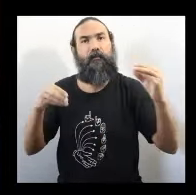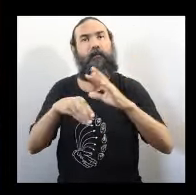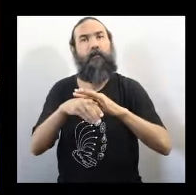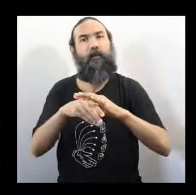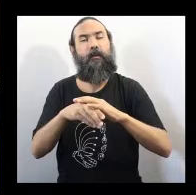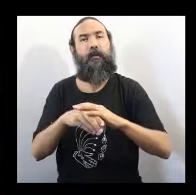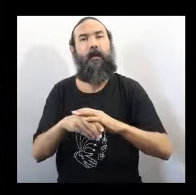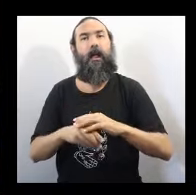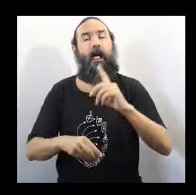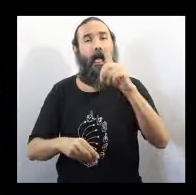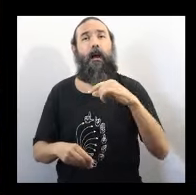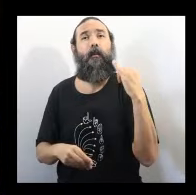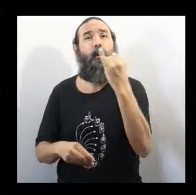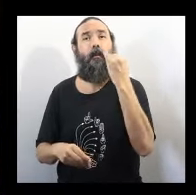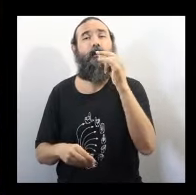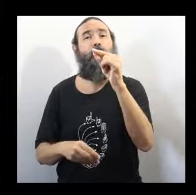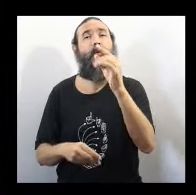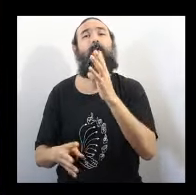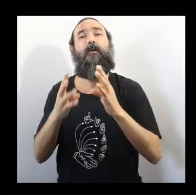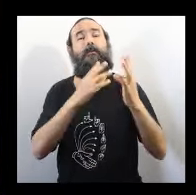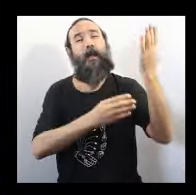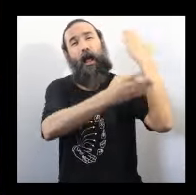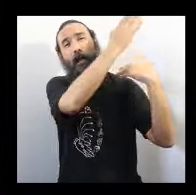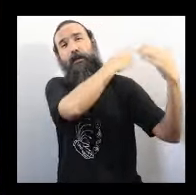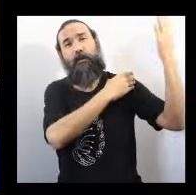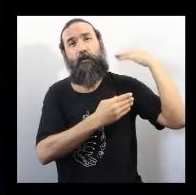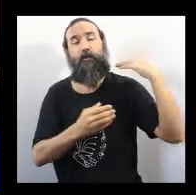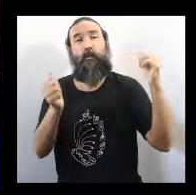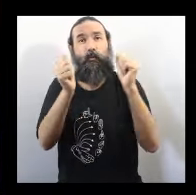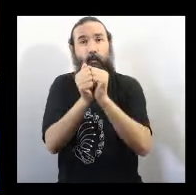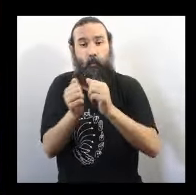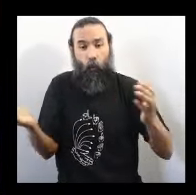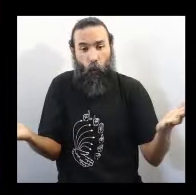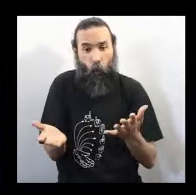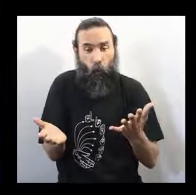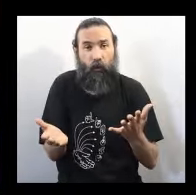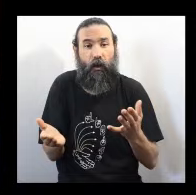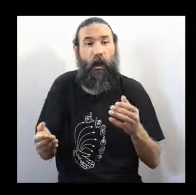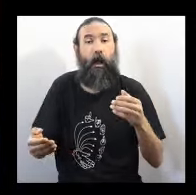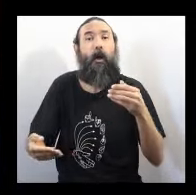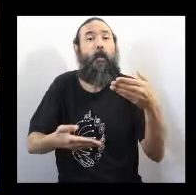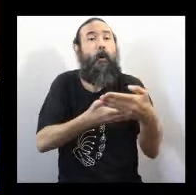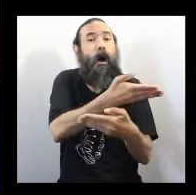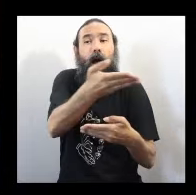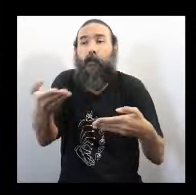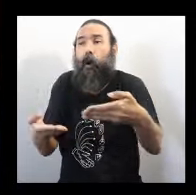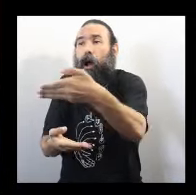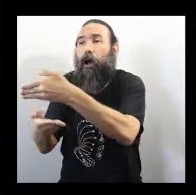cidadania tecendo o saber antigo com saber do dia a dia trocando o